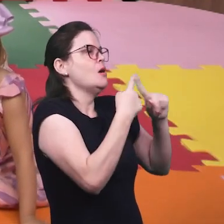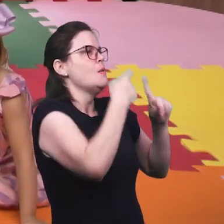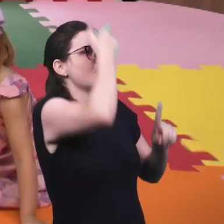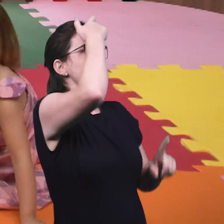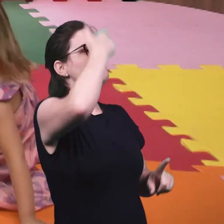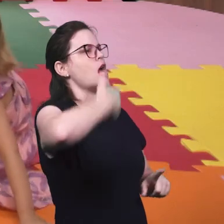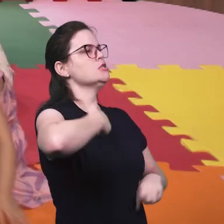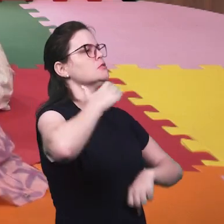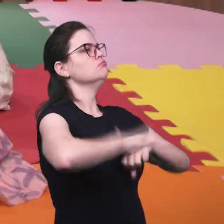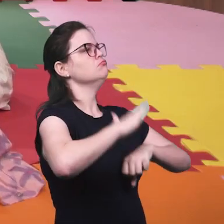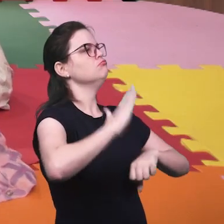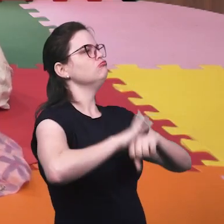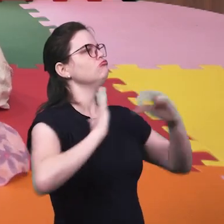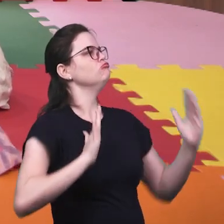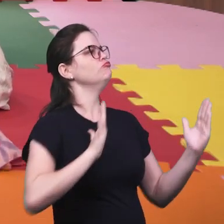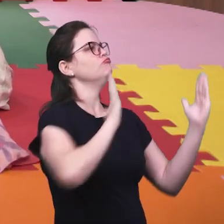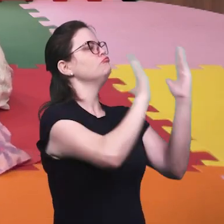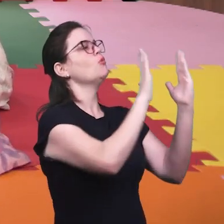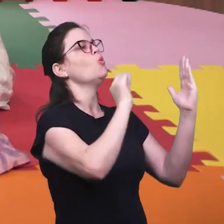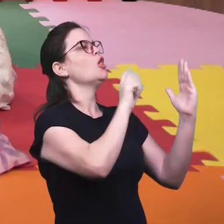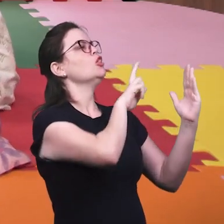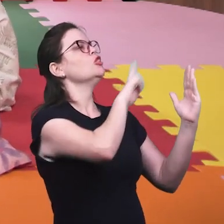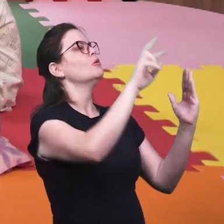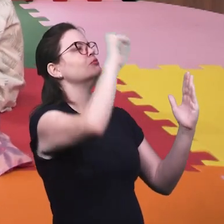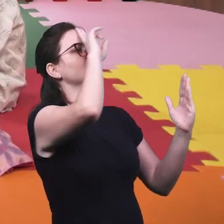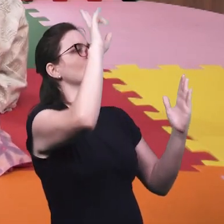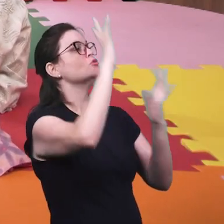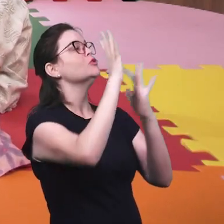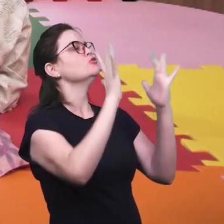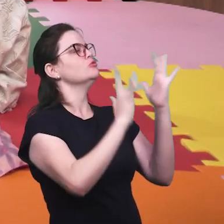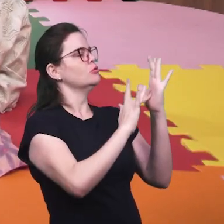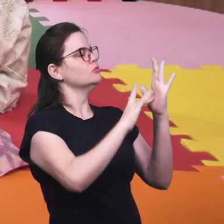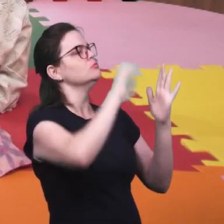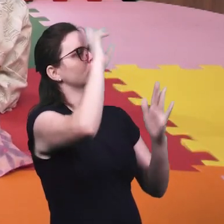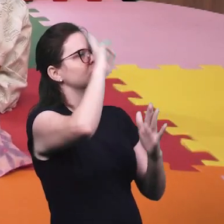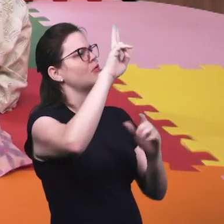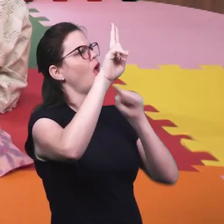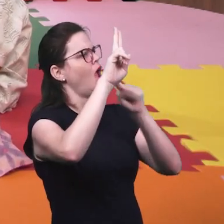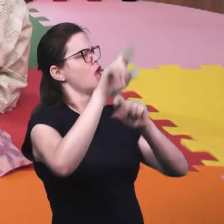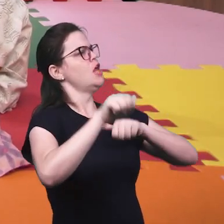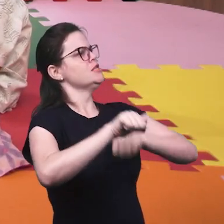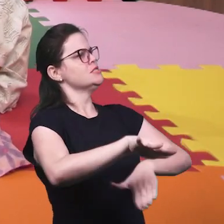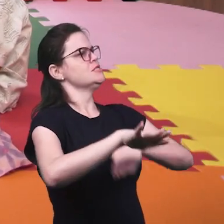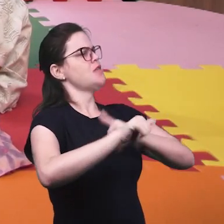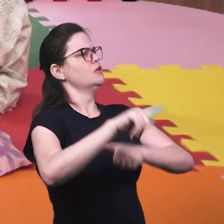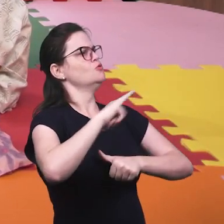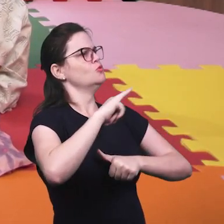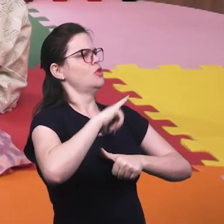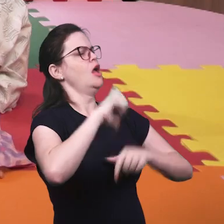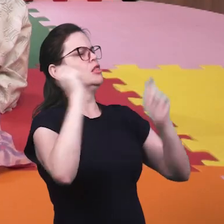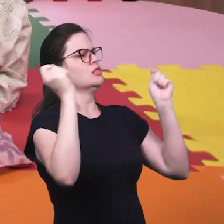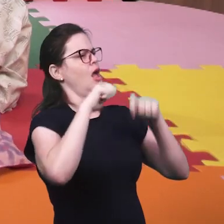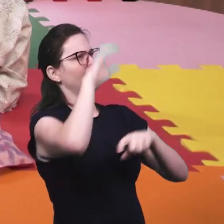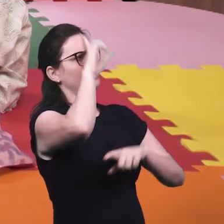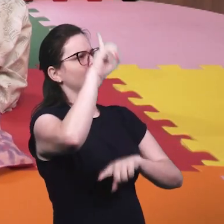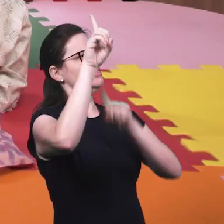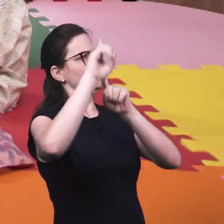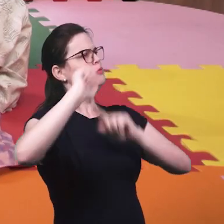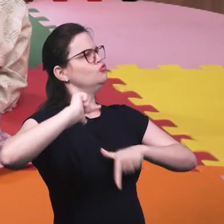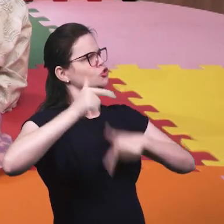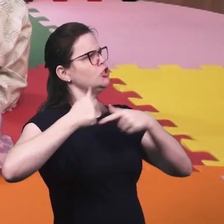ó, mas eu vou a ti em nome do Senhor dos Exércitos, o Deus de